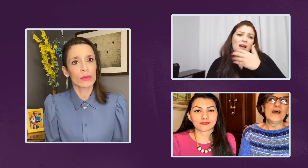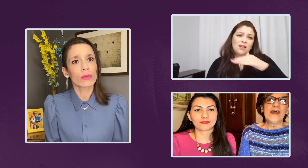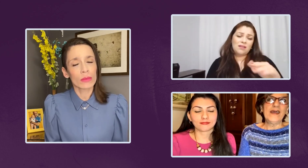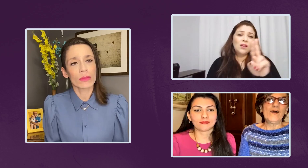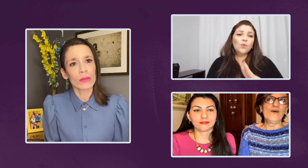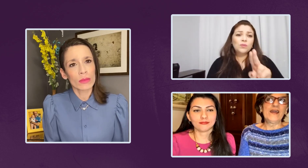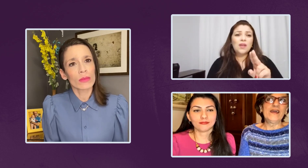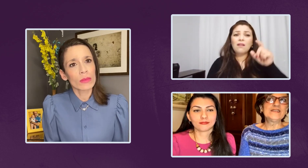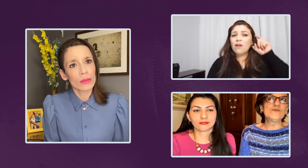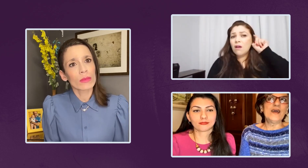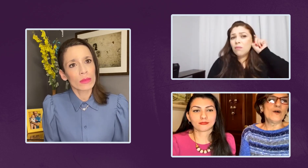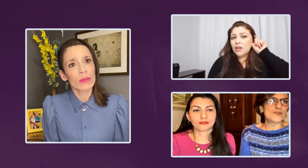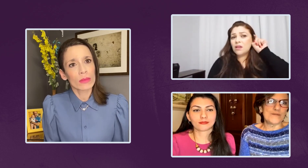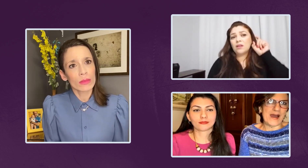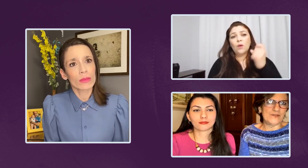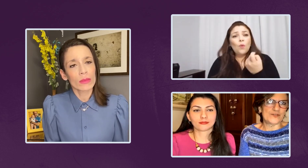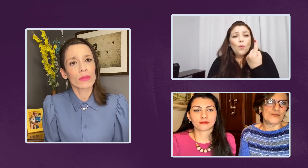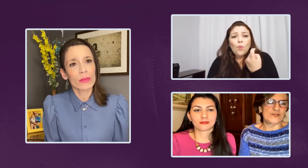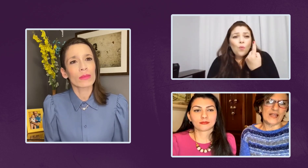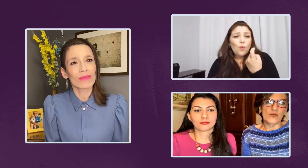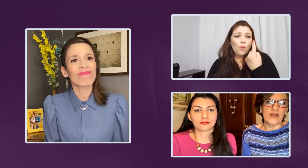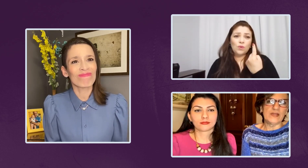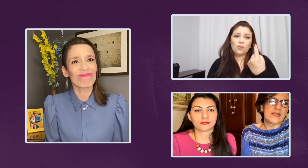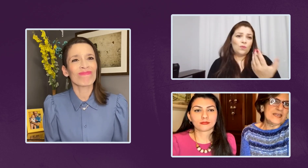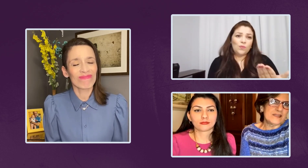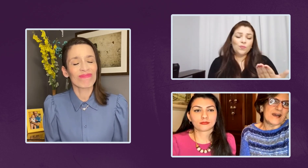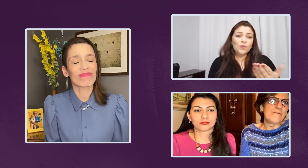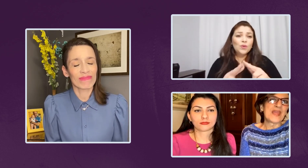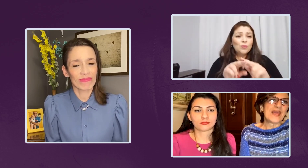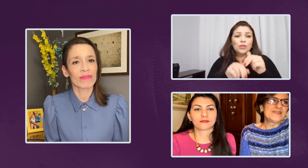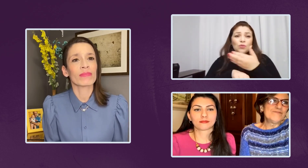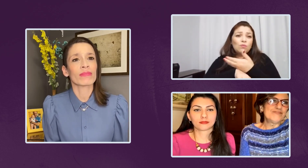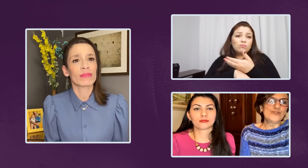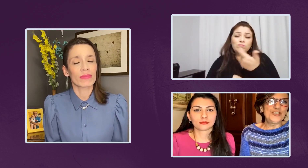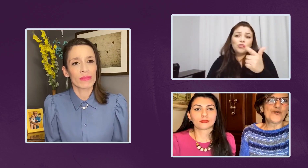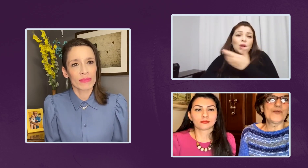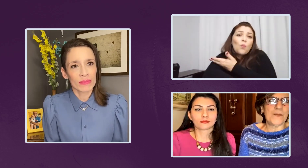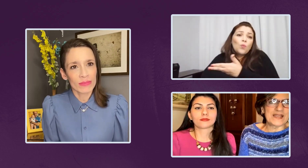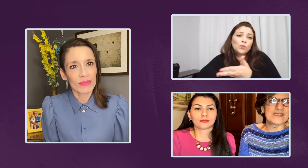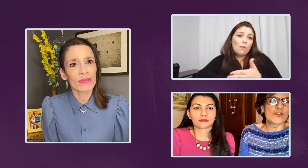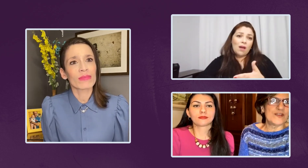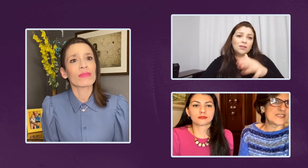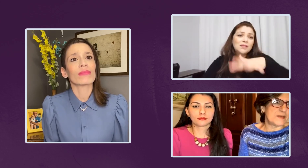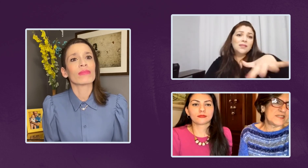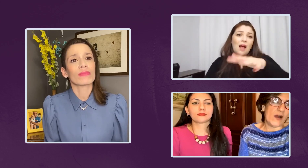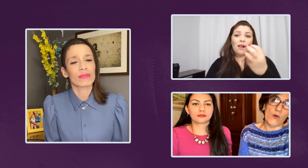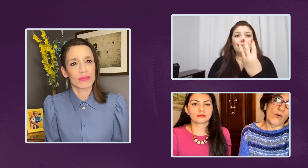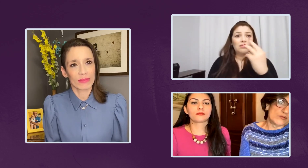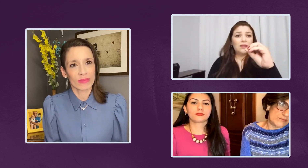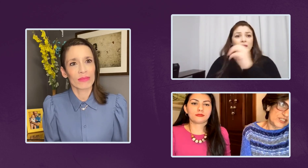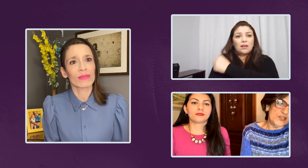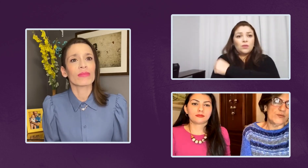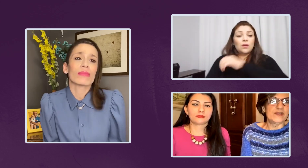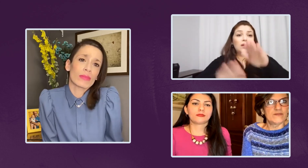Então, eles não eram acostumados com isso. Ela, no meio de 30, eles não tinham como dar uma atenção talvez especial,